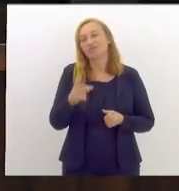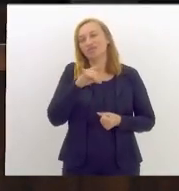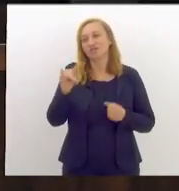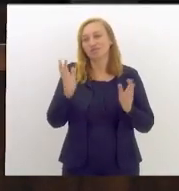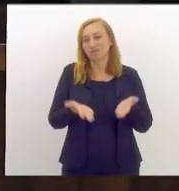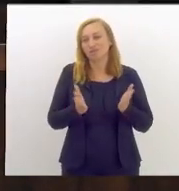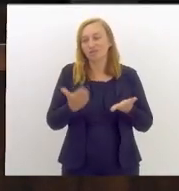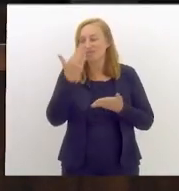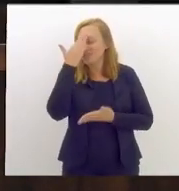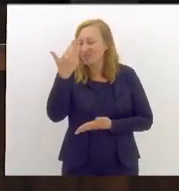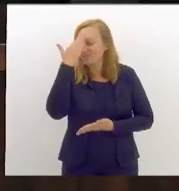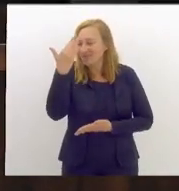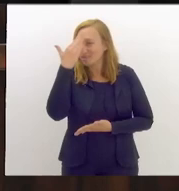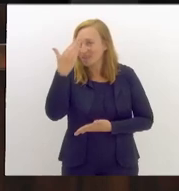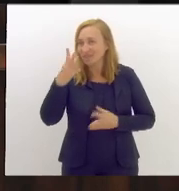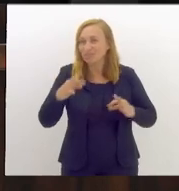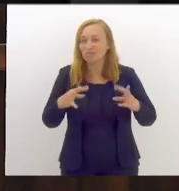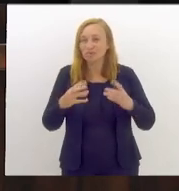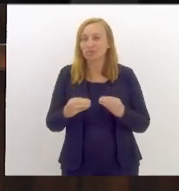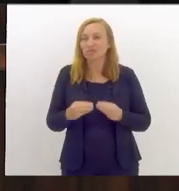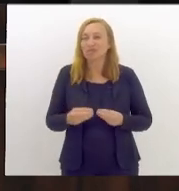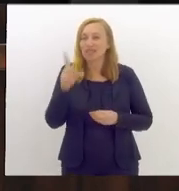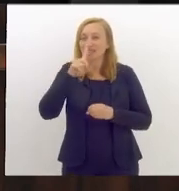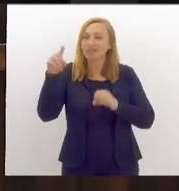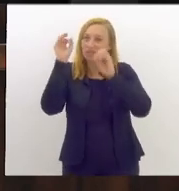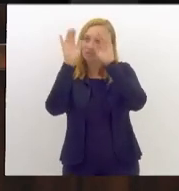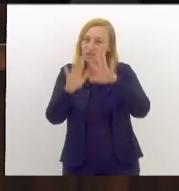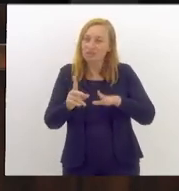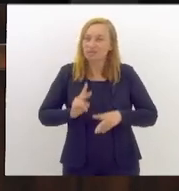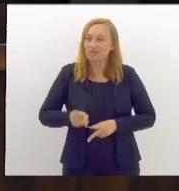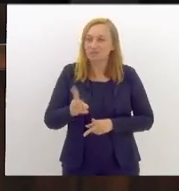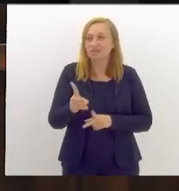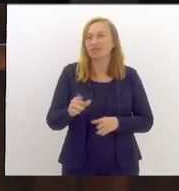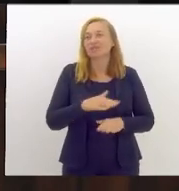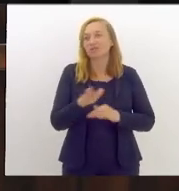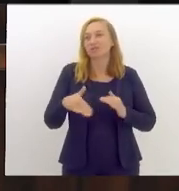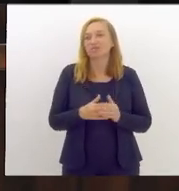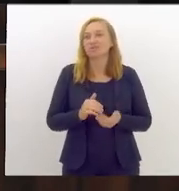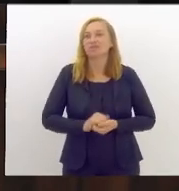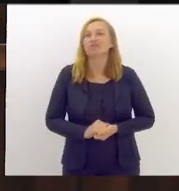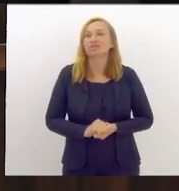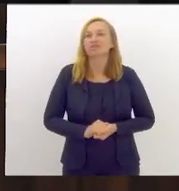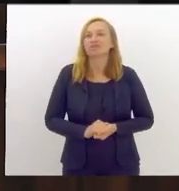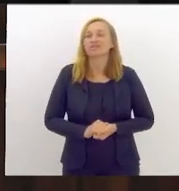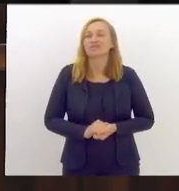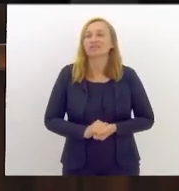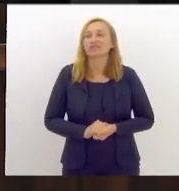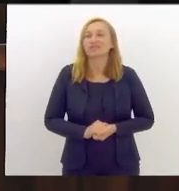muito muito obrigado que Deus possa continuar abençoando a todos